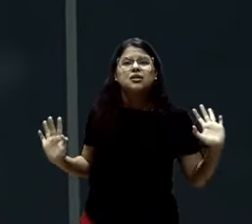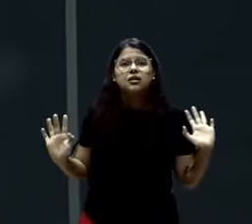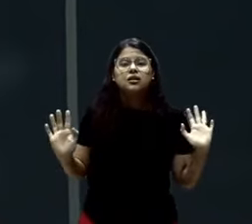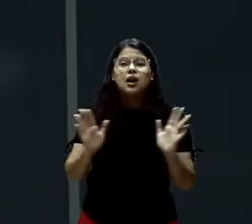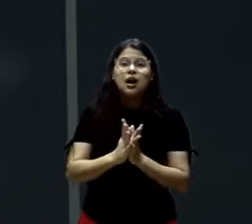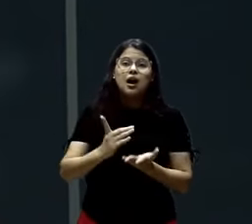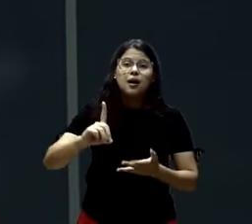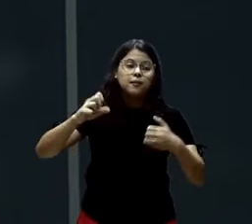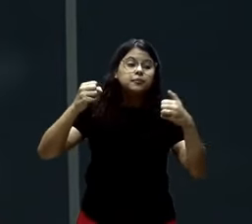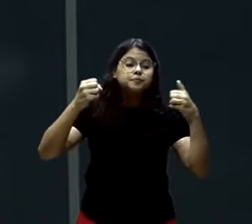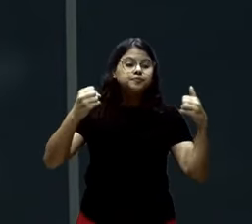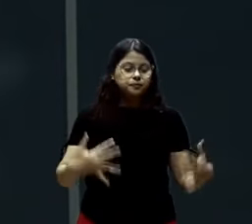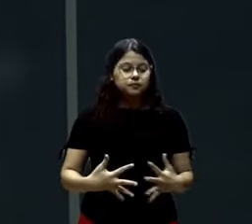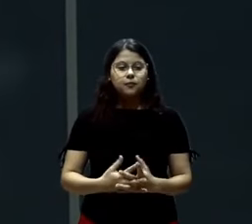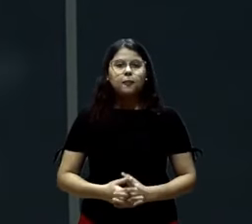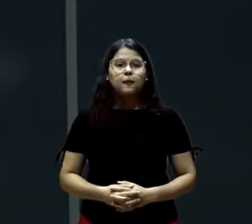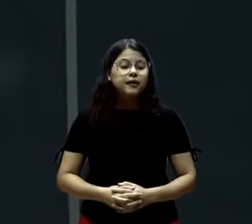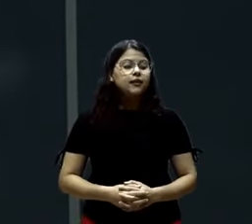dizer: